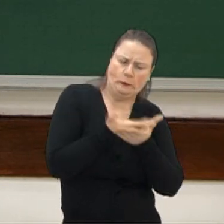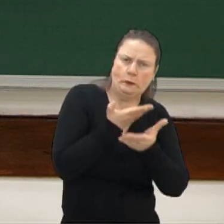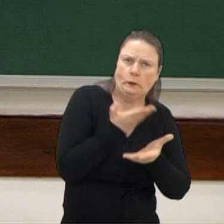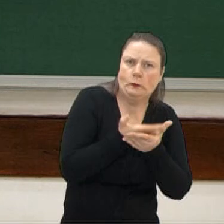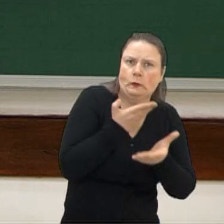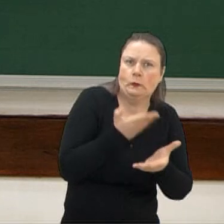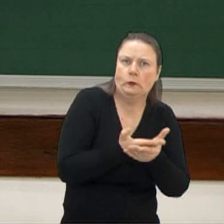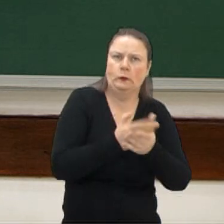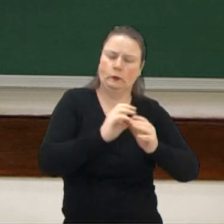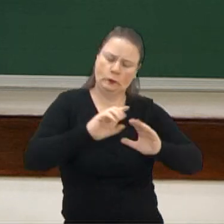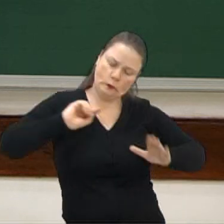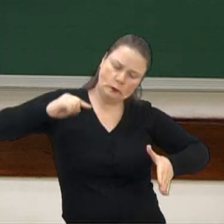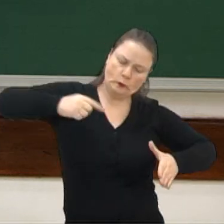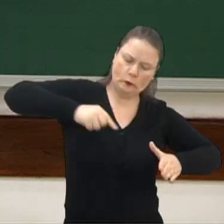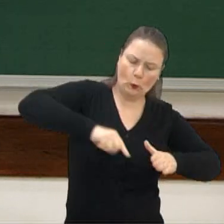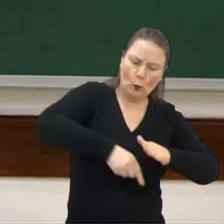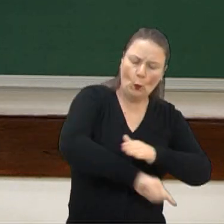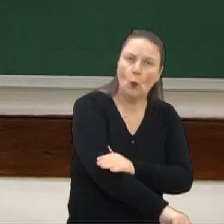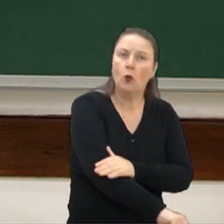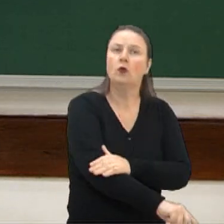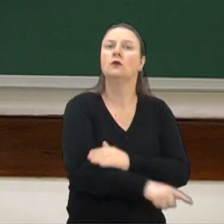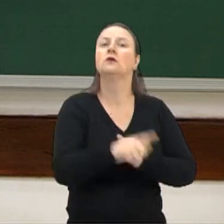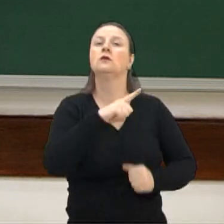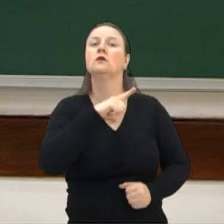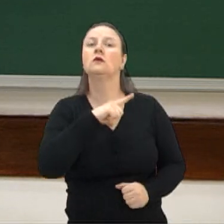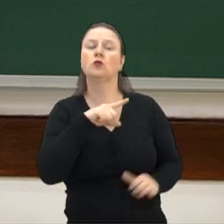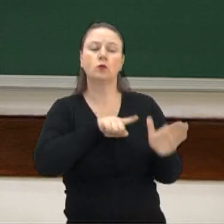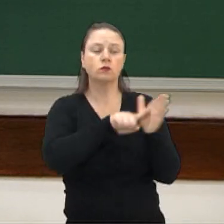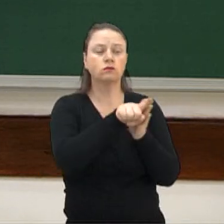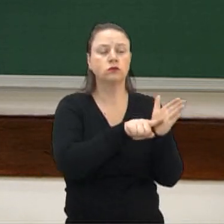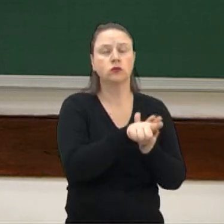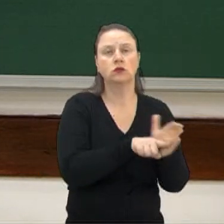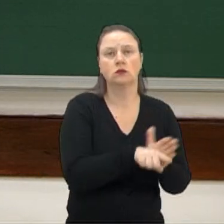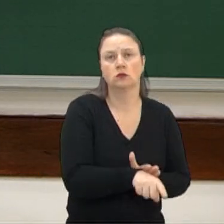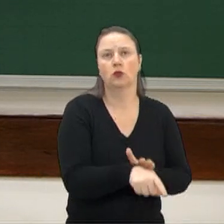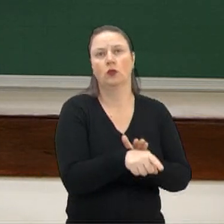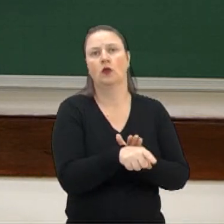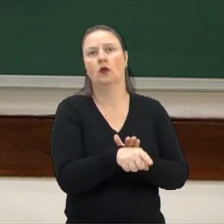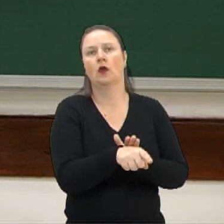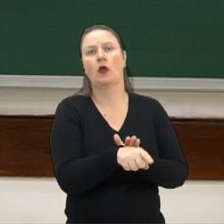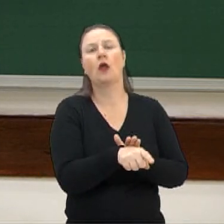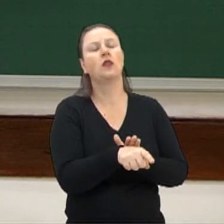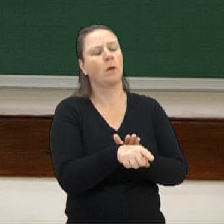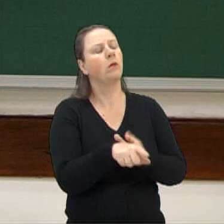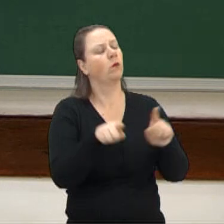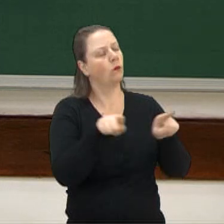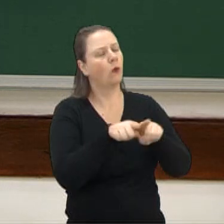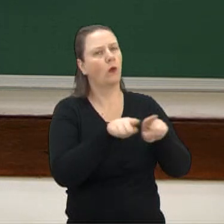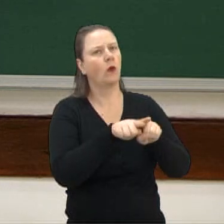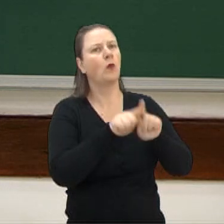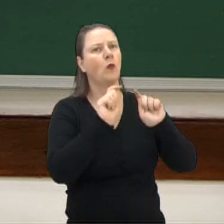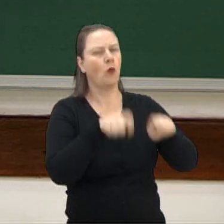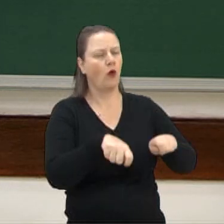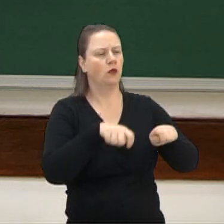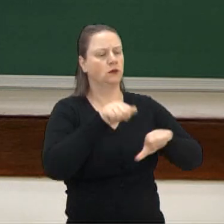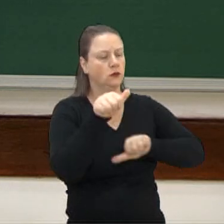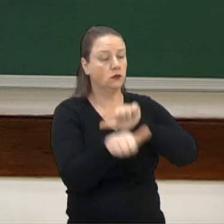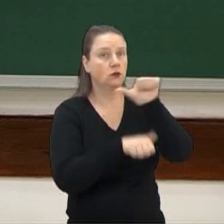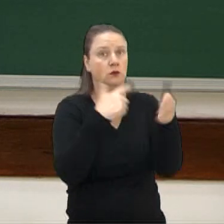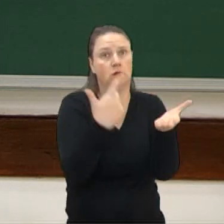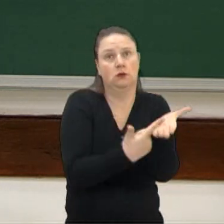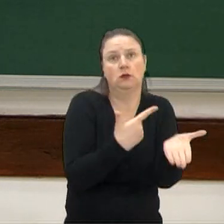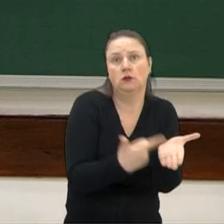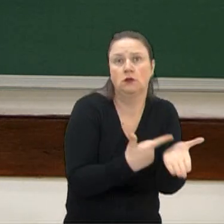muito mais aprofundada, e são essas pesquisas que muitas vezes elas se transformam em alguns livros,